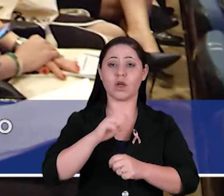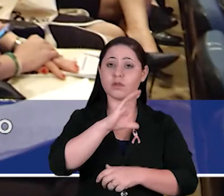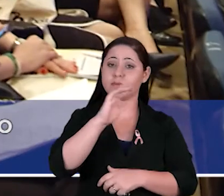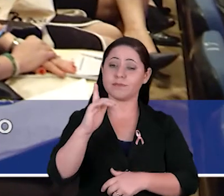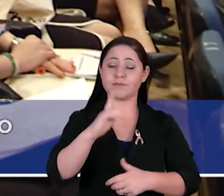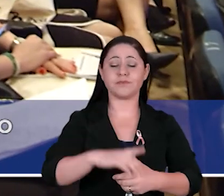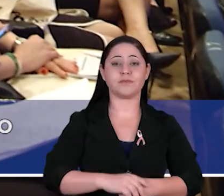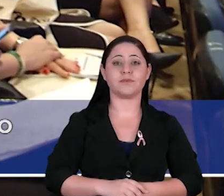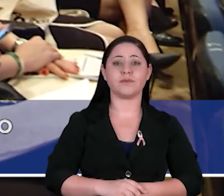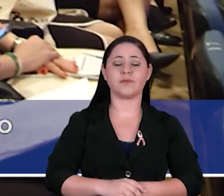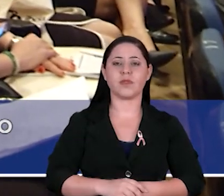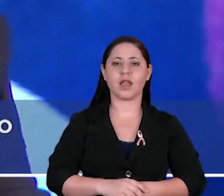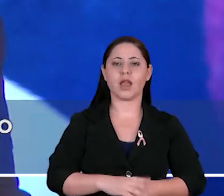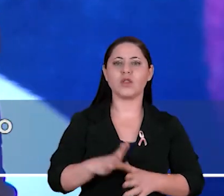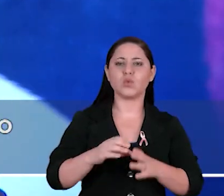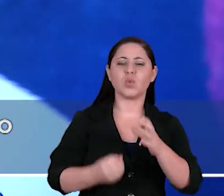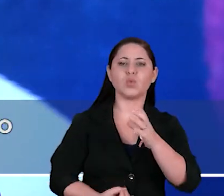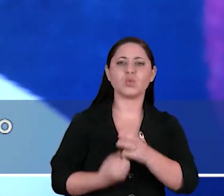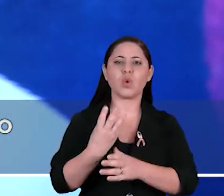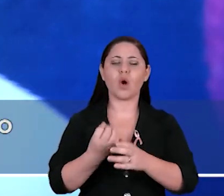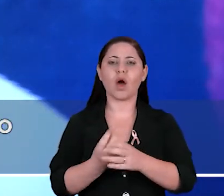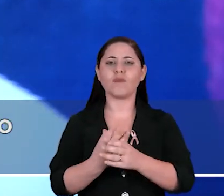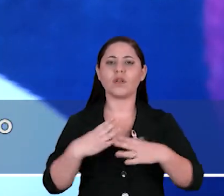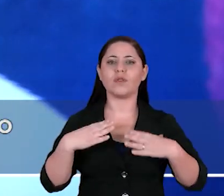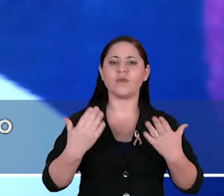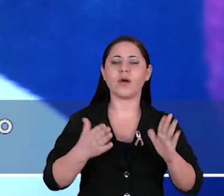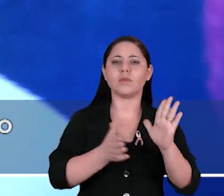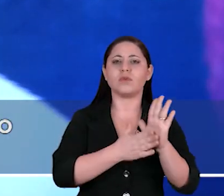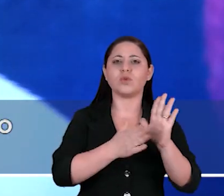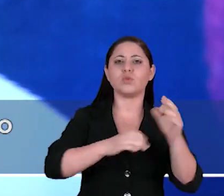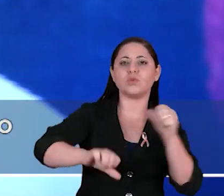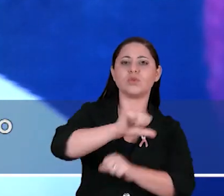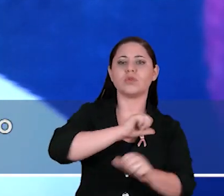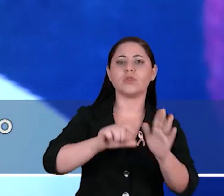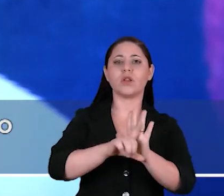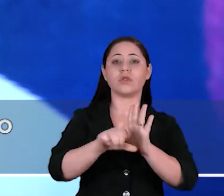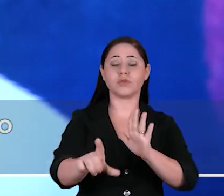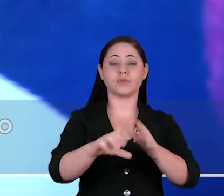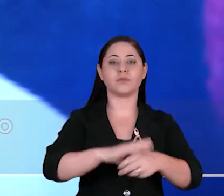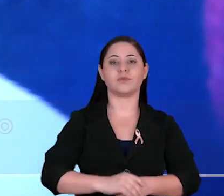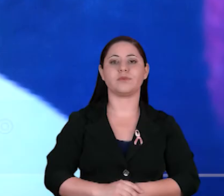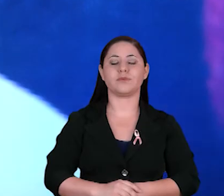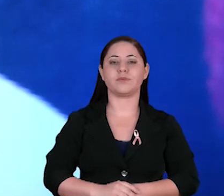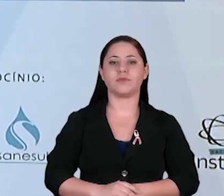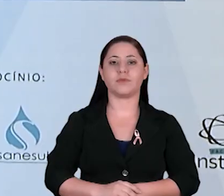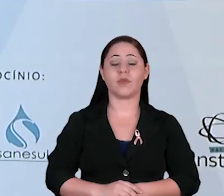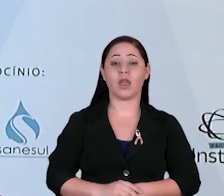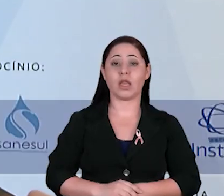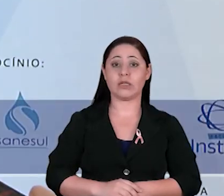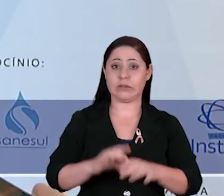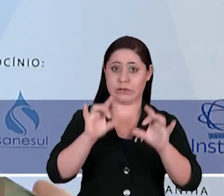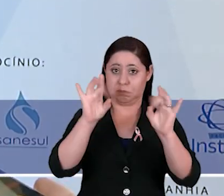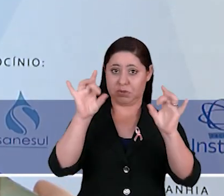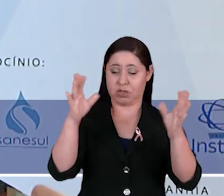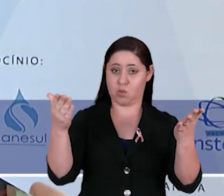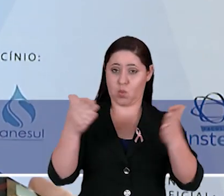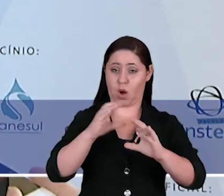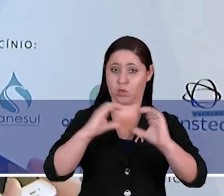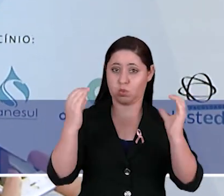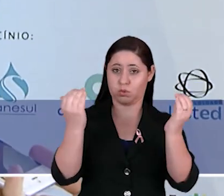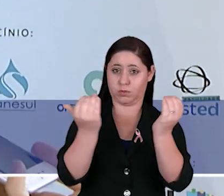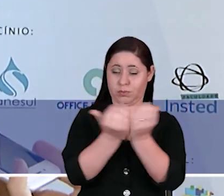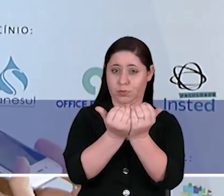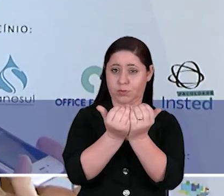Administrativo, realizado em Campo Grande. Dentre as inovações do evento está a proposição de mudanças na legislação. Nessa edição